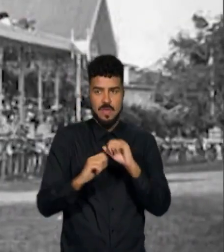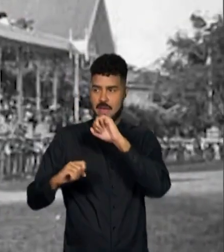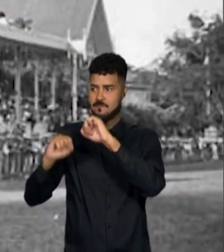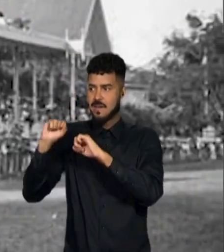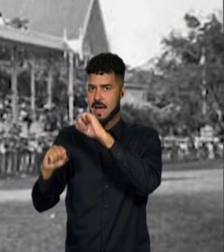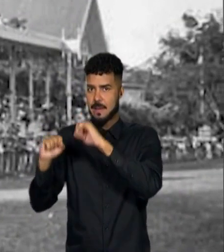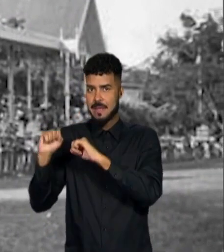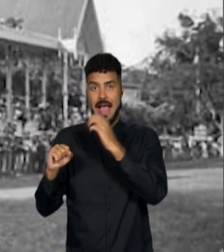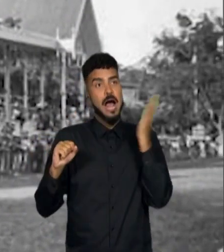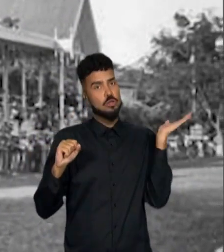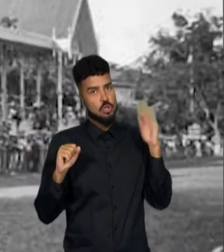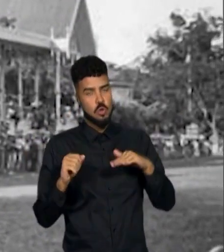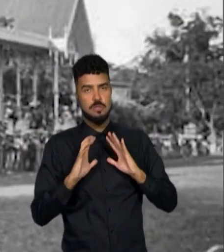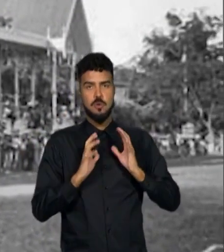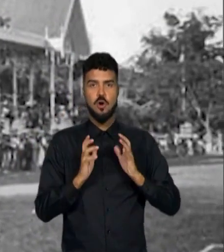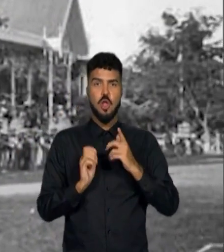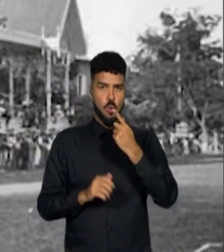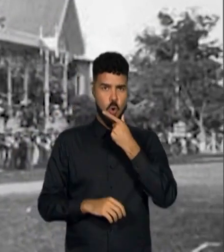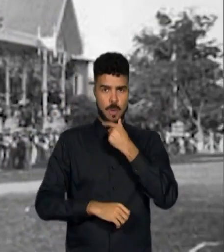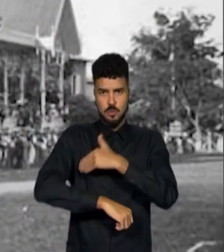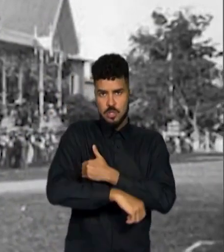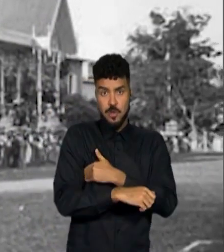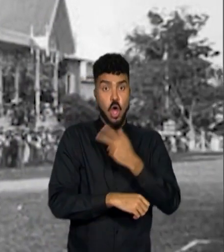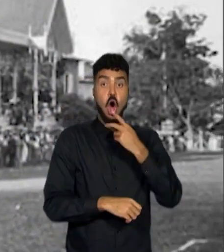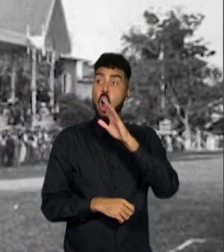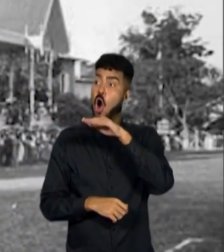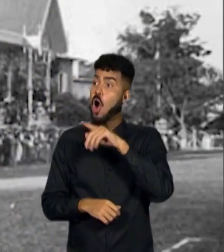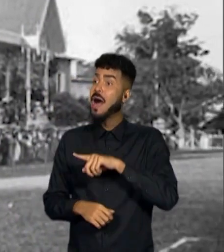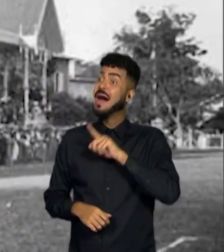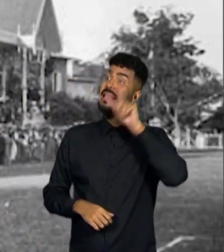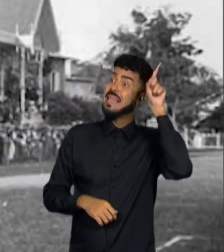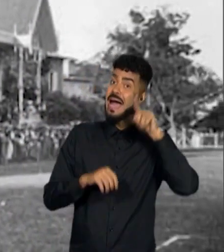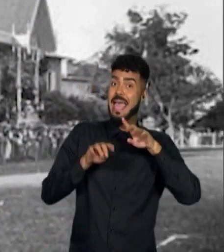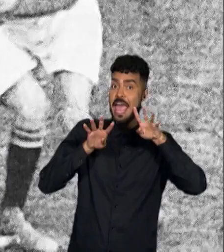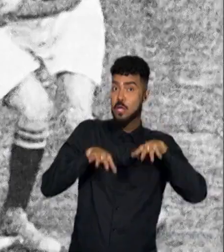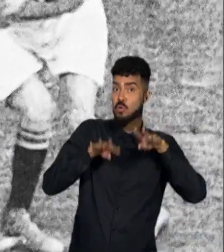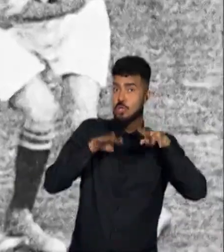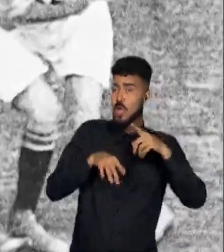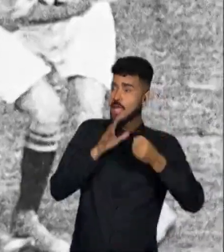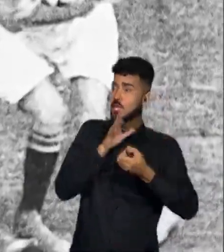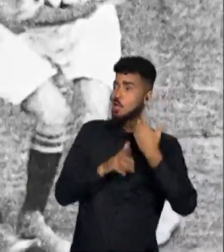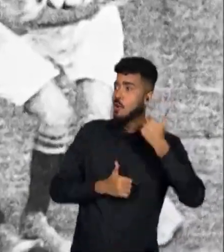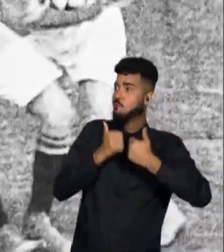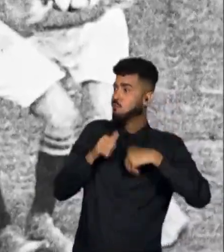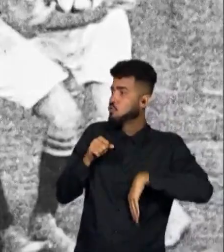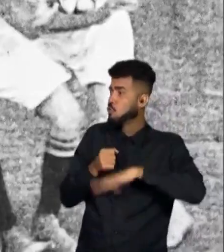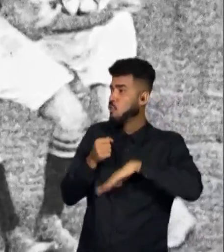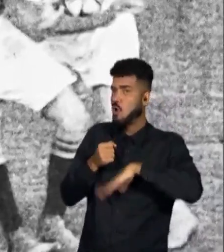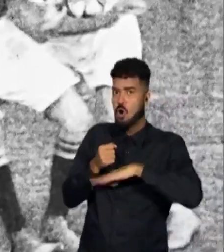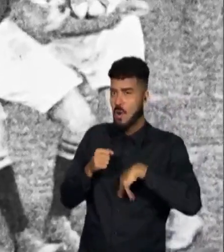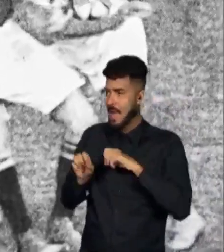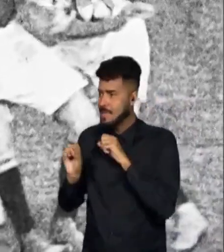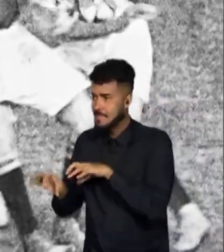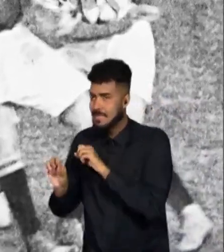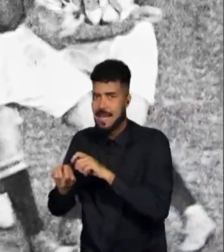Então o escocês disse assim, ó, isso aqui é o futebol que nós criamos lá no Reino Unido. E na hora do almoço ele